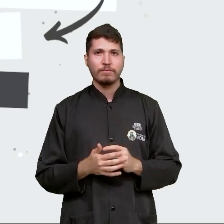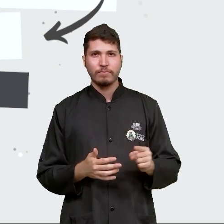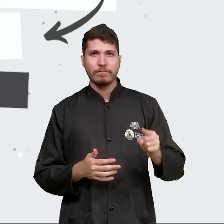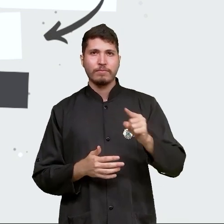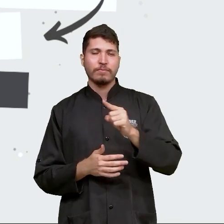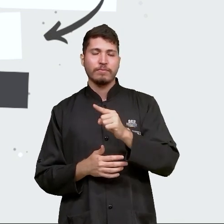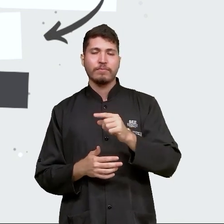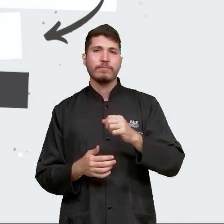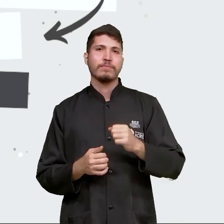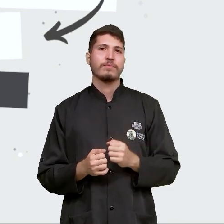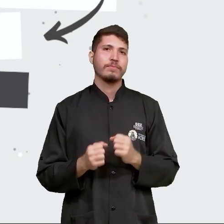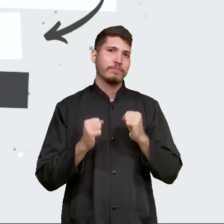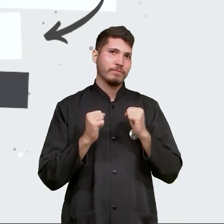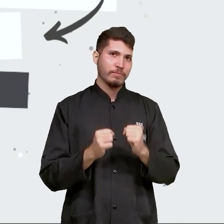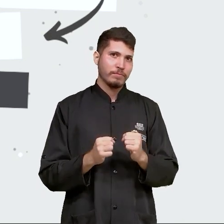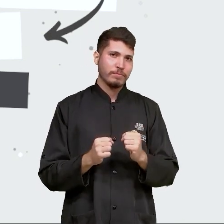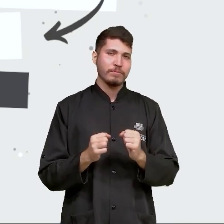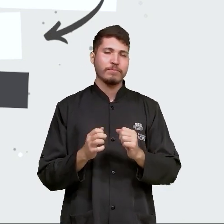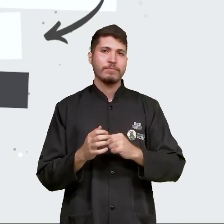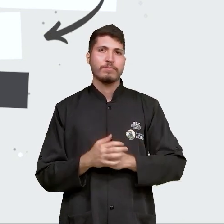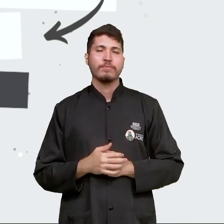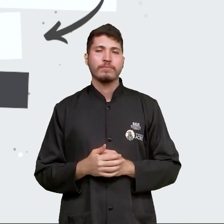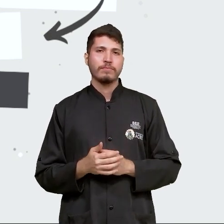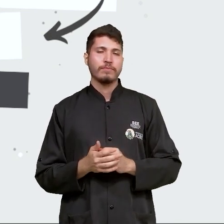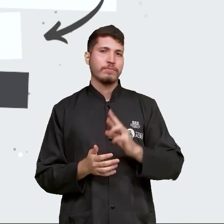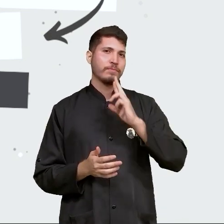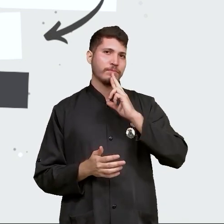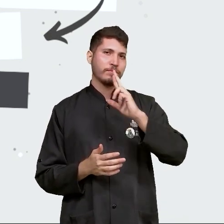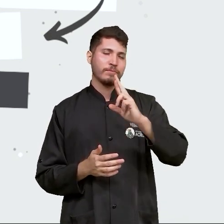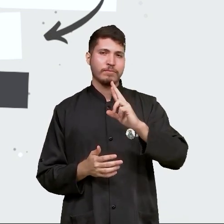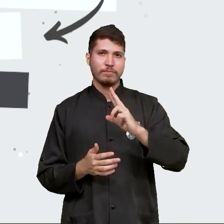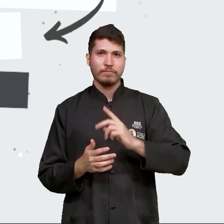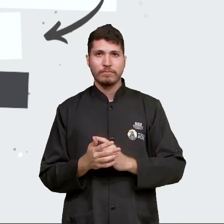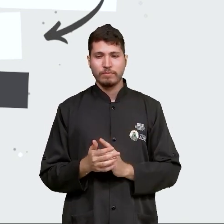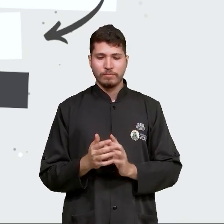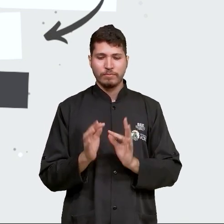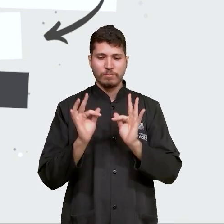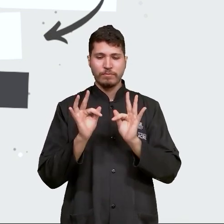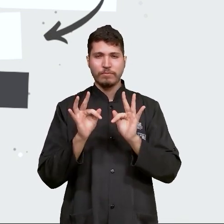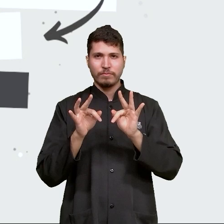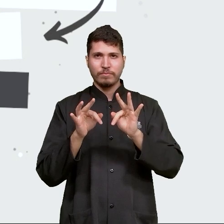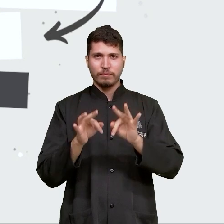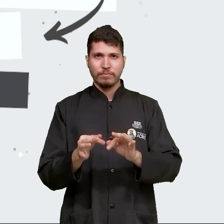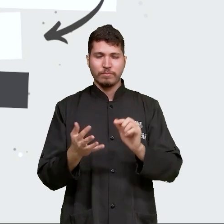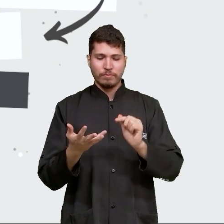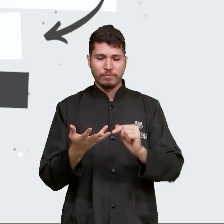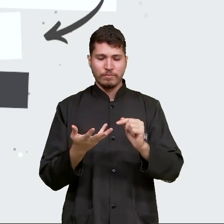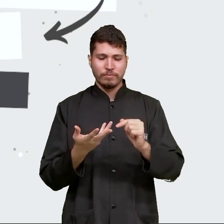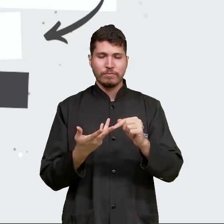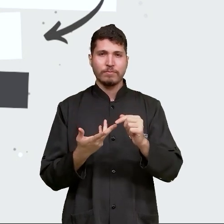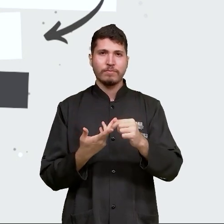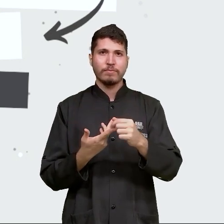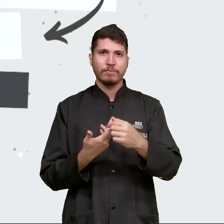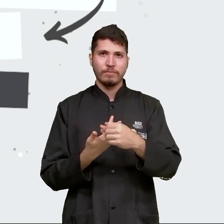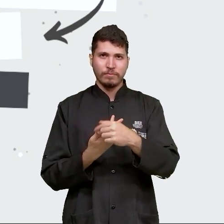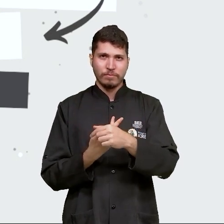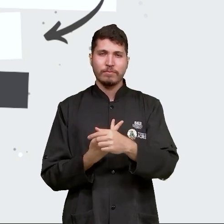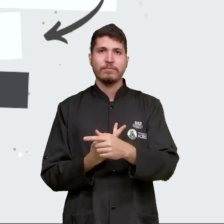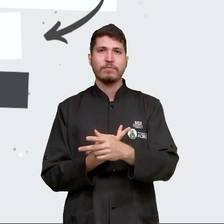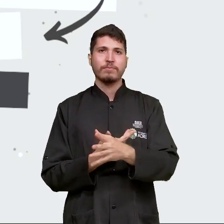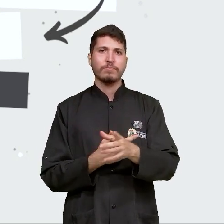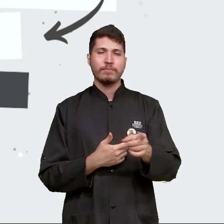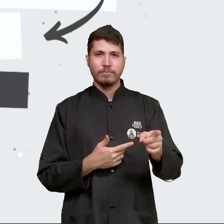responder de uma forma bem rápida e depois, no final, fazer a contabilização da quantidade de questões